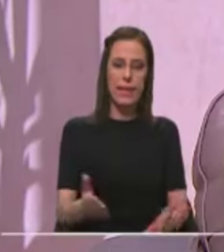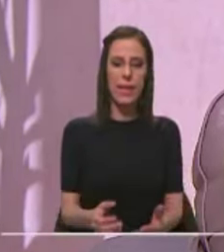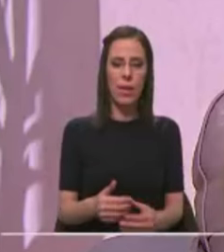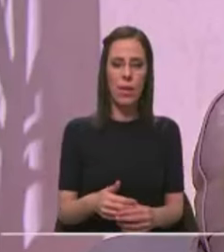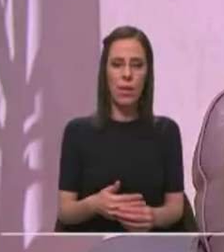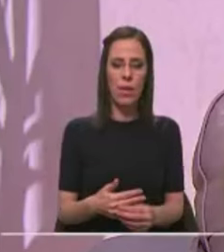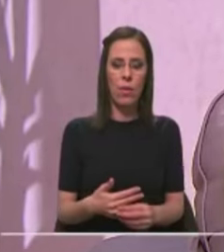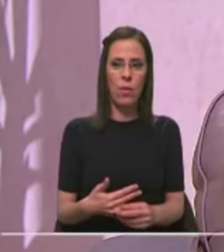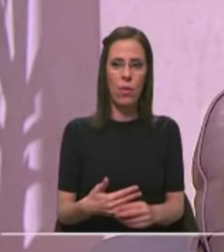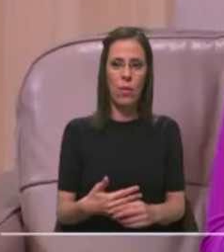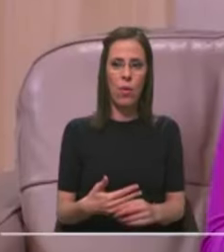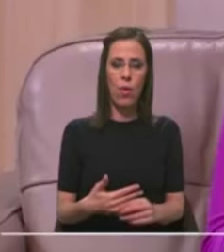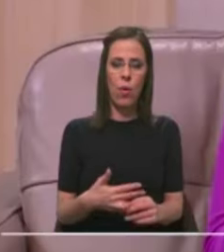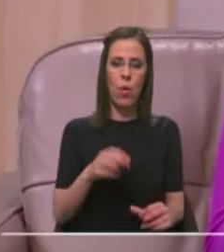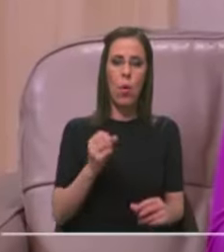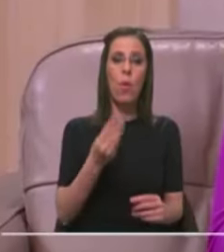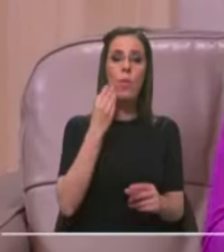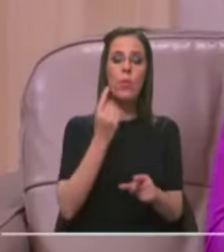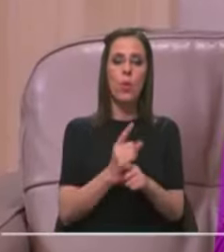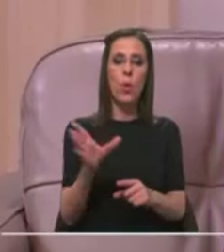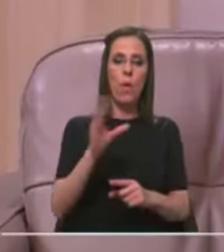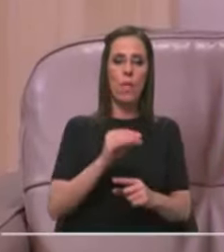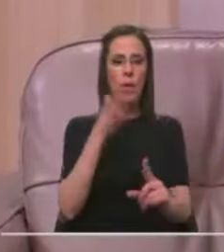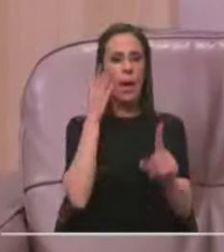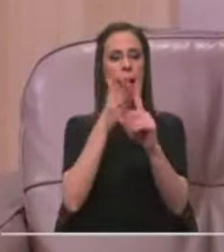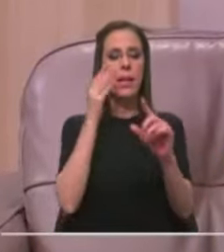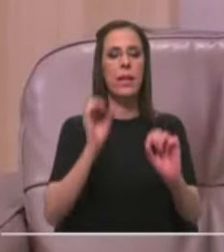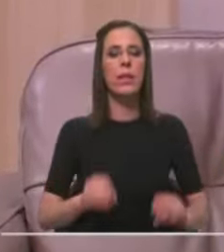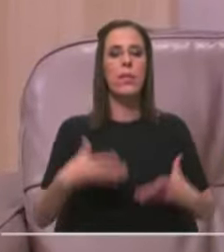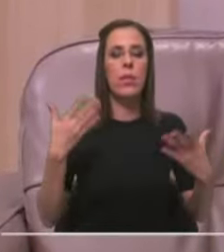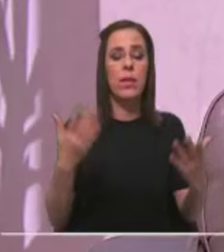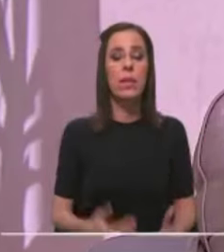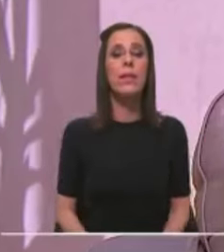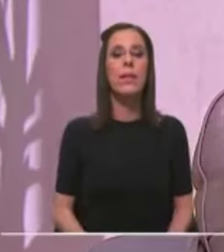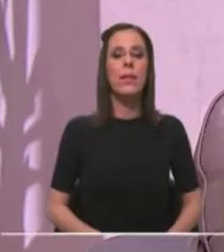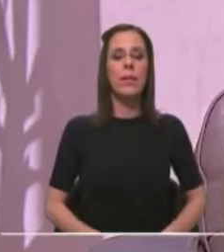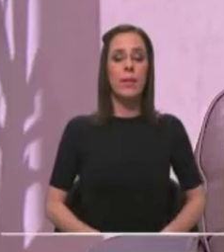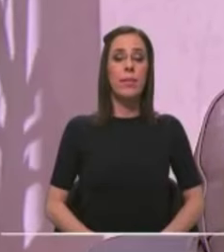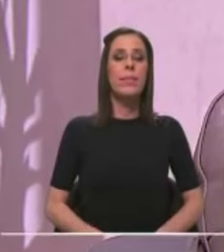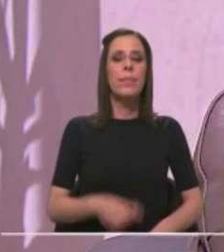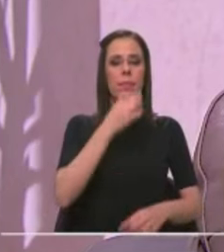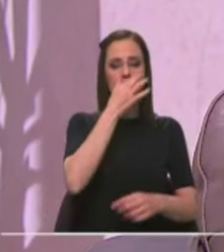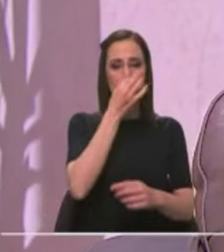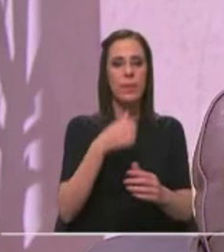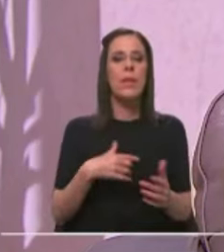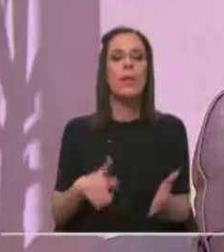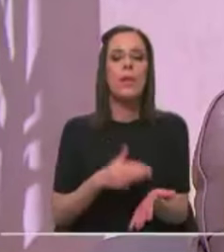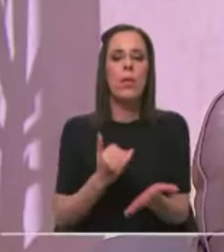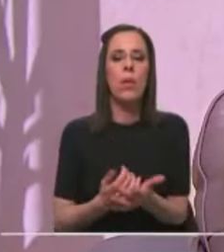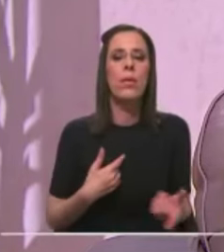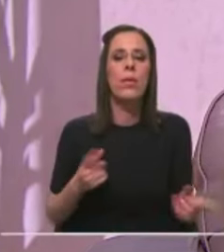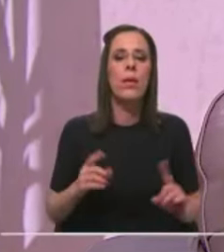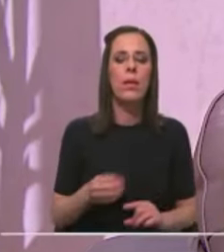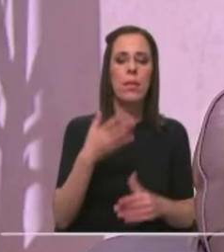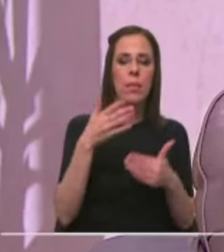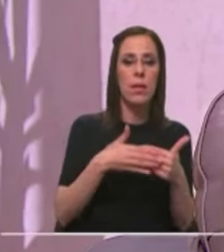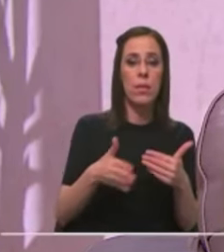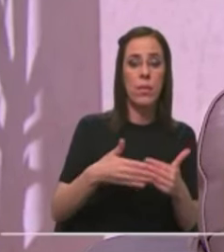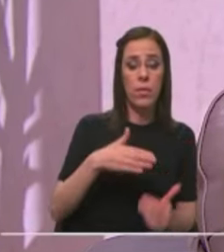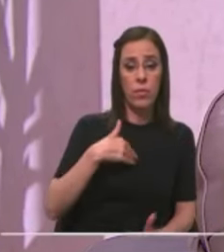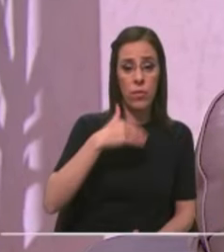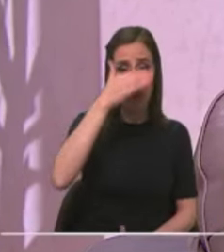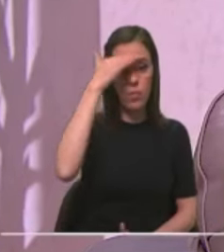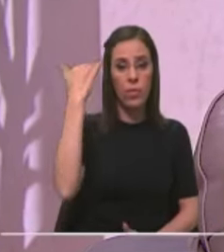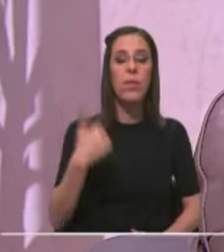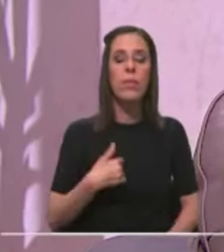ou ou porque é que não foste mais assertivo no início certo é verdade eu não sou sempre assim na verdade e nas nas primeiras semanas gostou muito